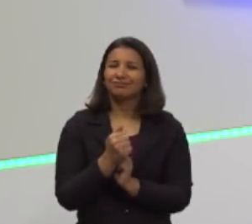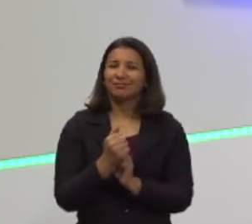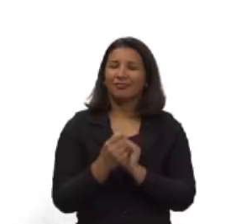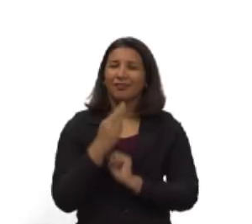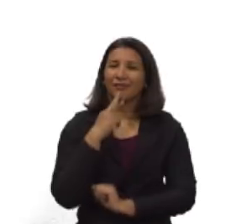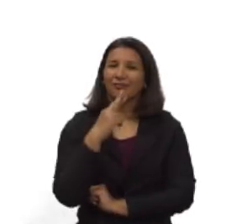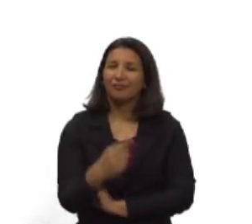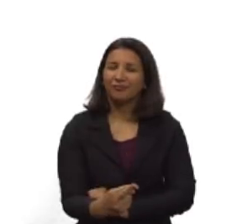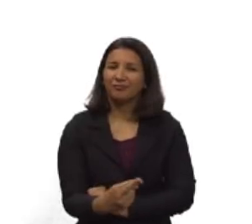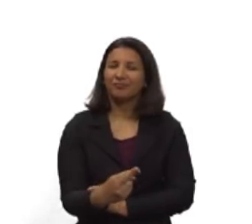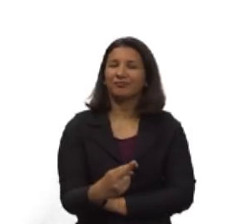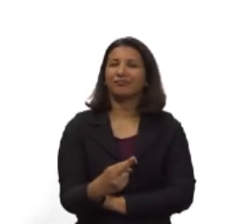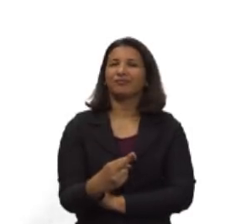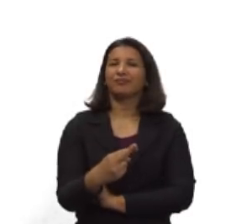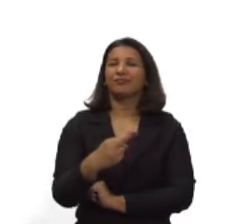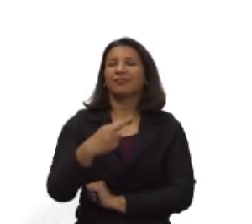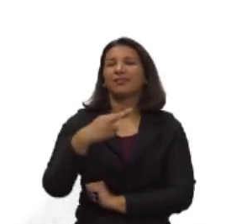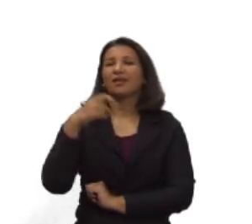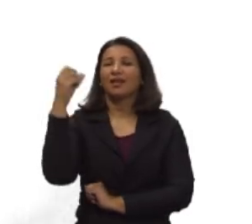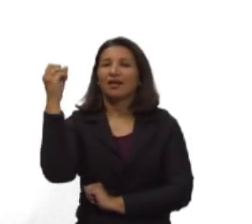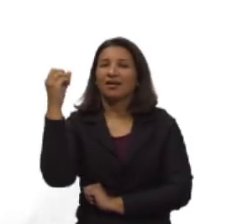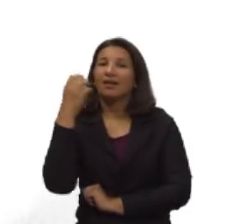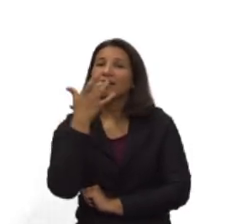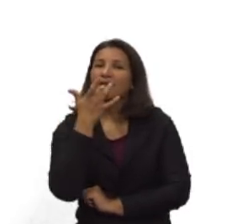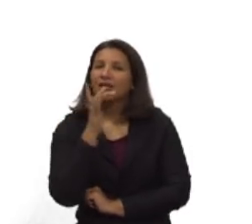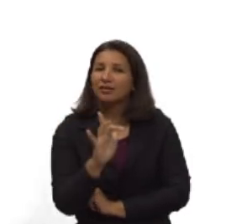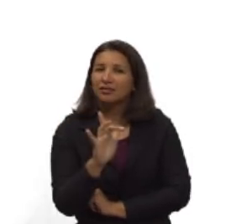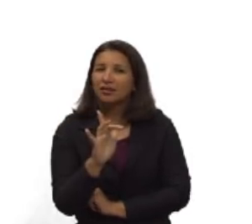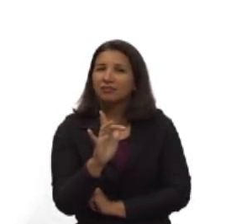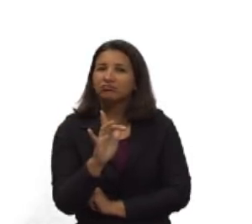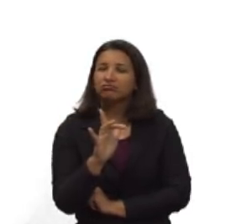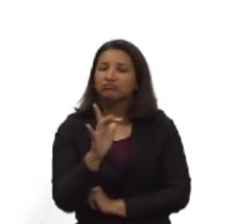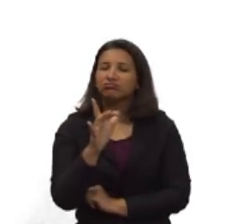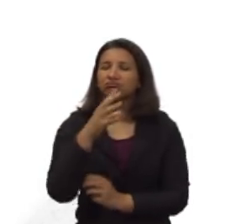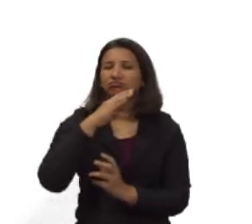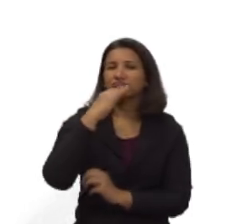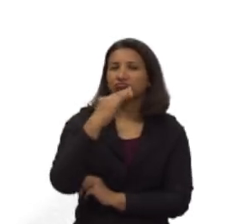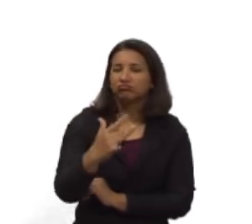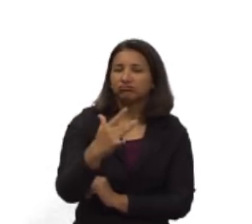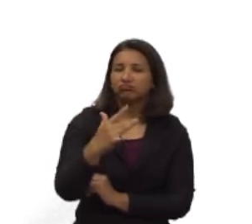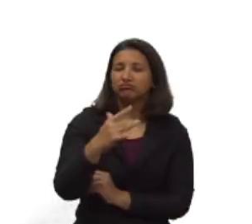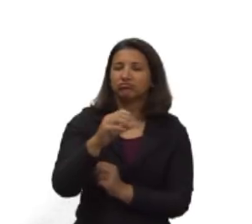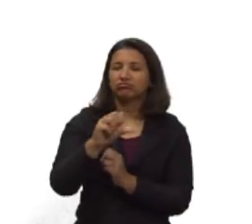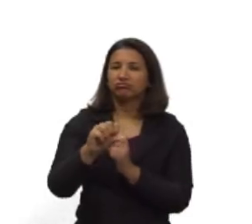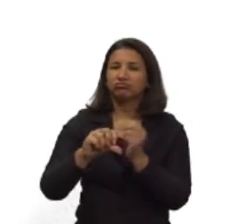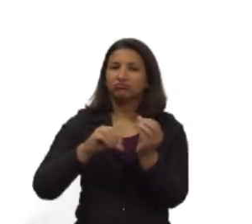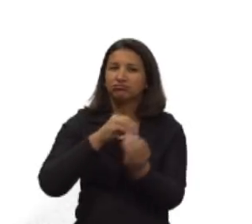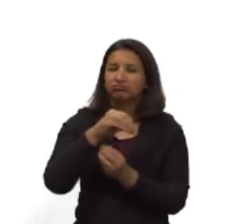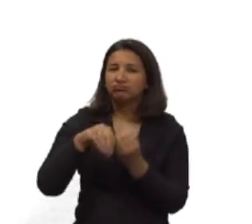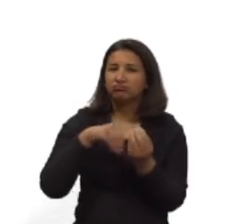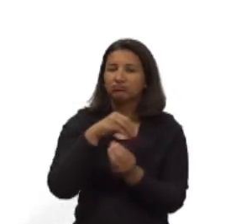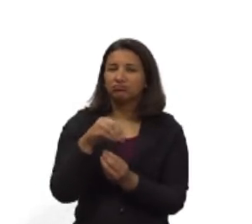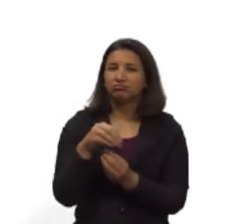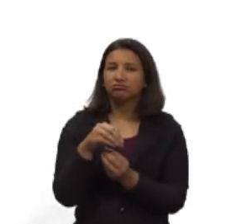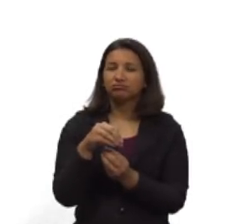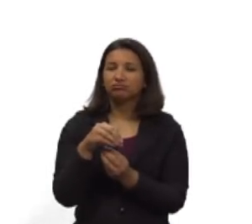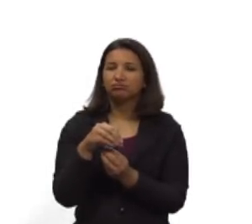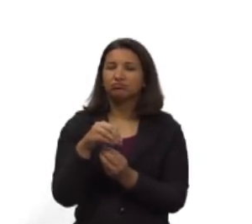tenho cores formadas por luz. Quando as cores são formadas por